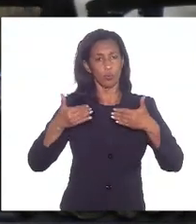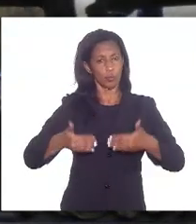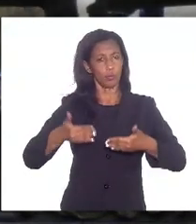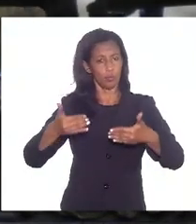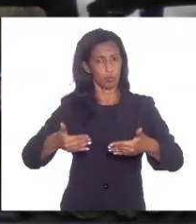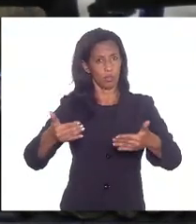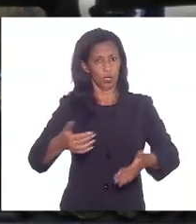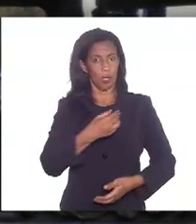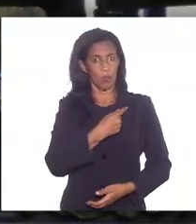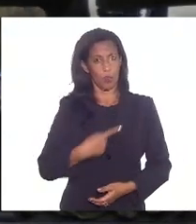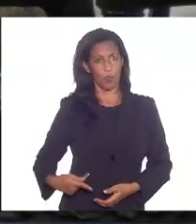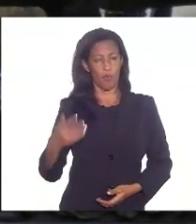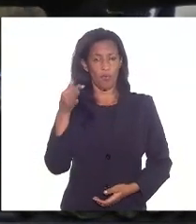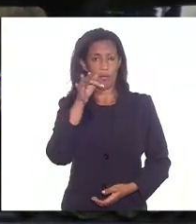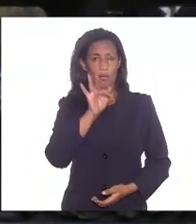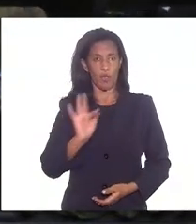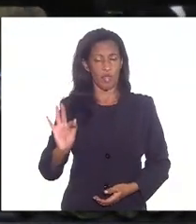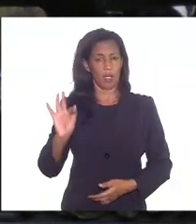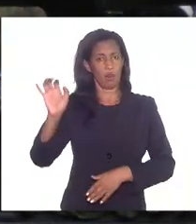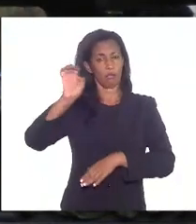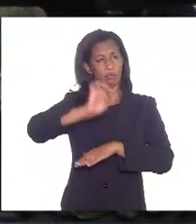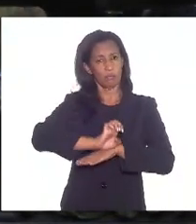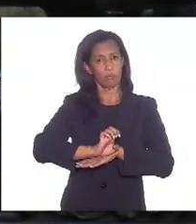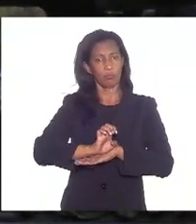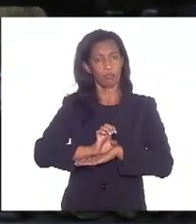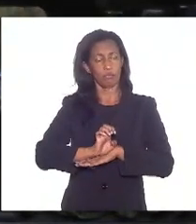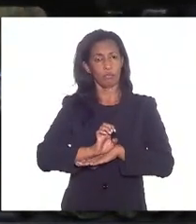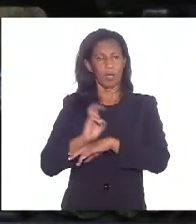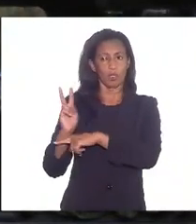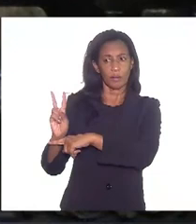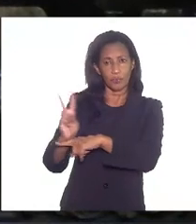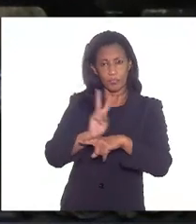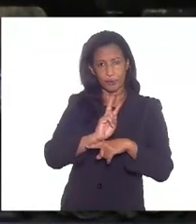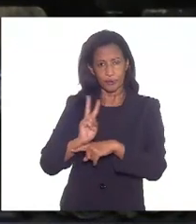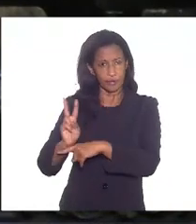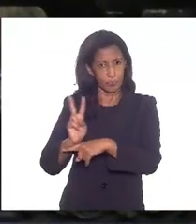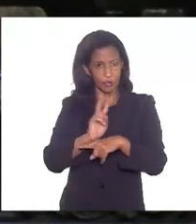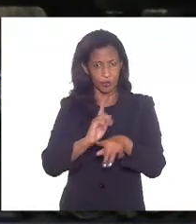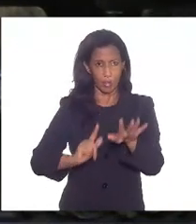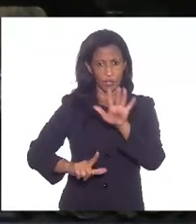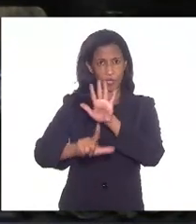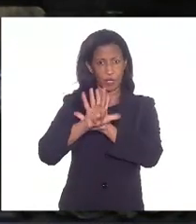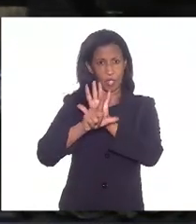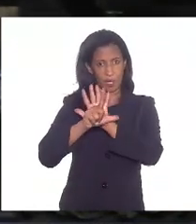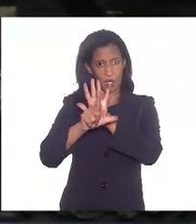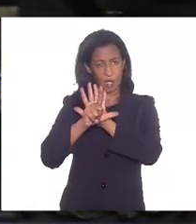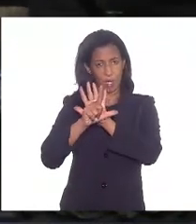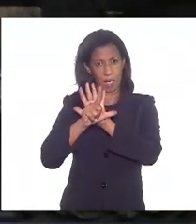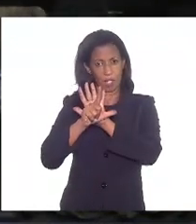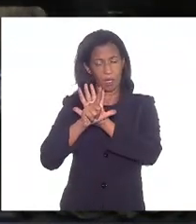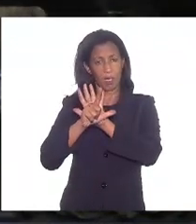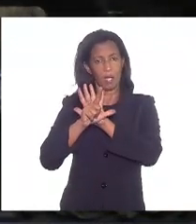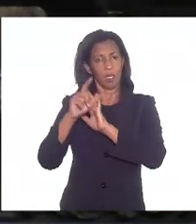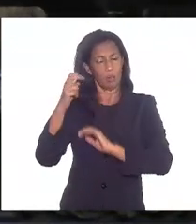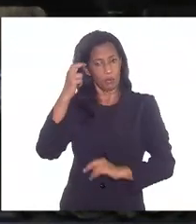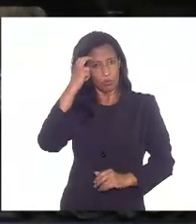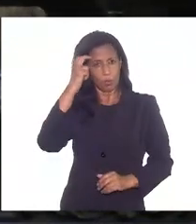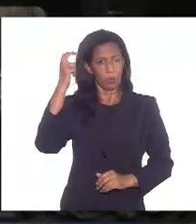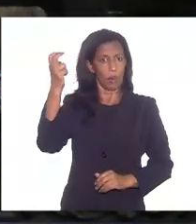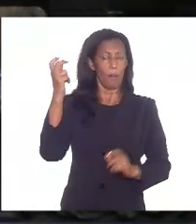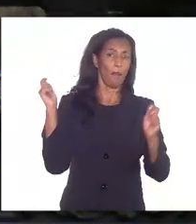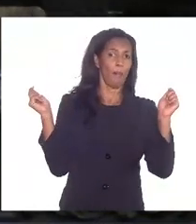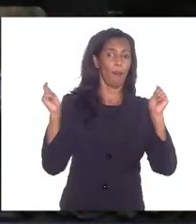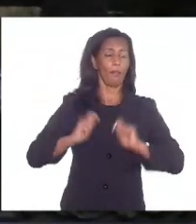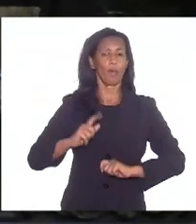públicos federal e estadual, fiscais da lei, no seu nível de competência, possam